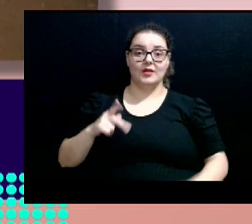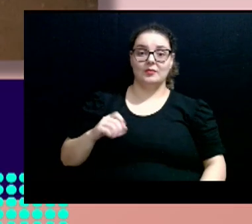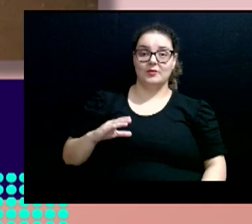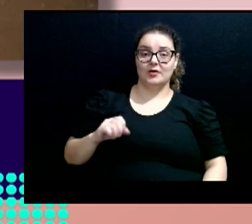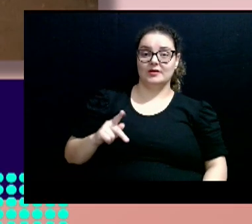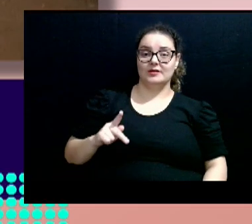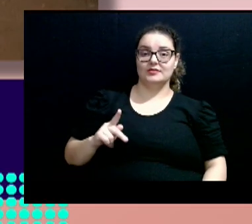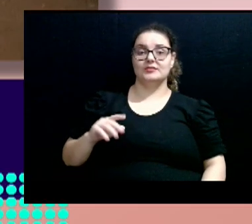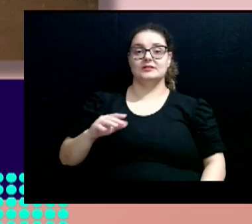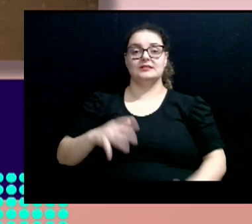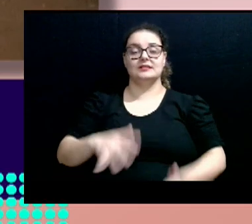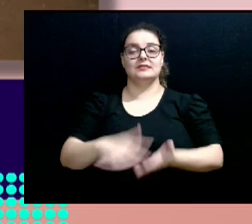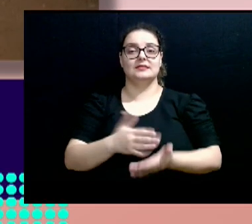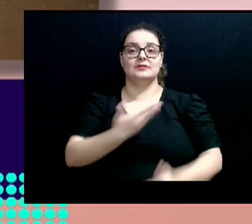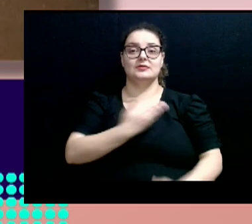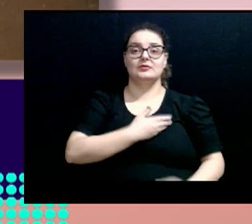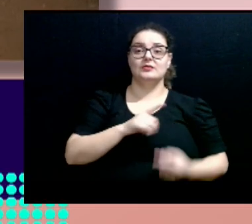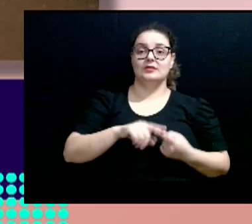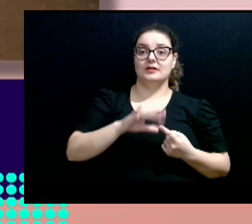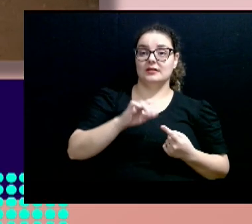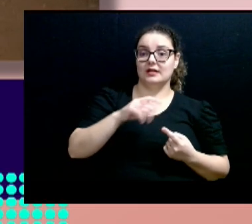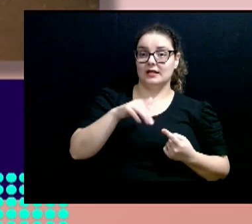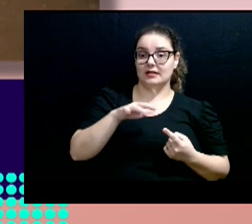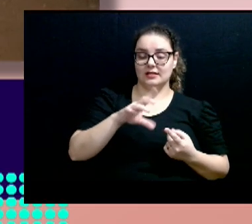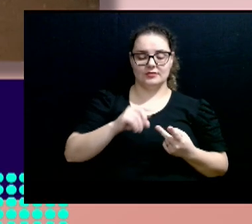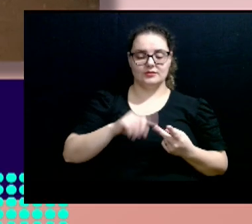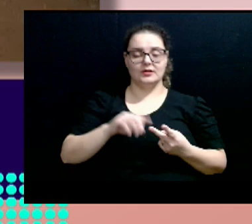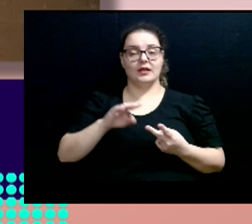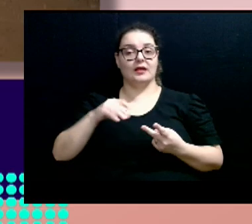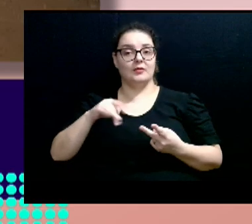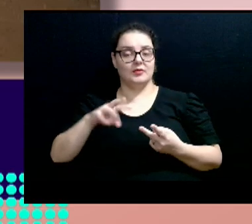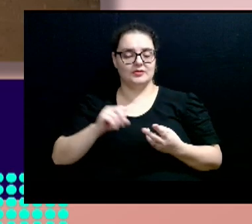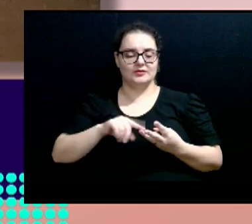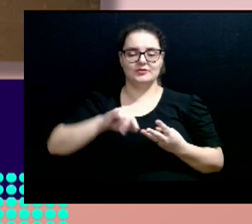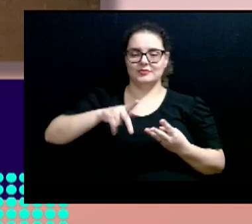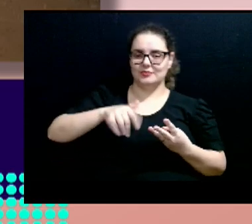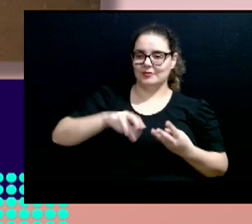amigos Carlinhos Du, Emerson Monte e João Newton.